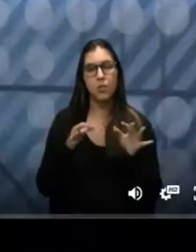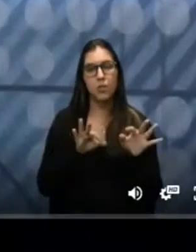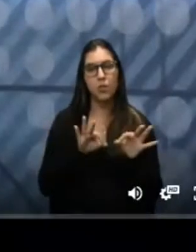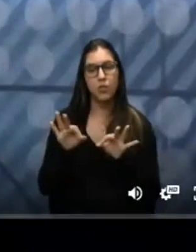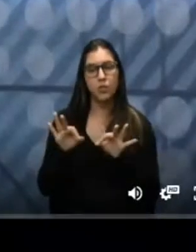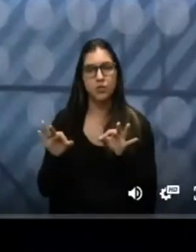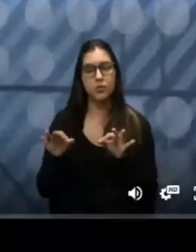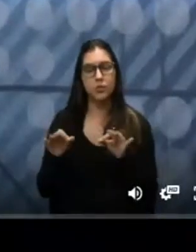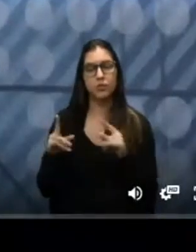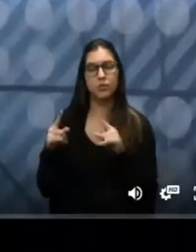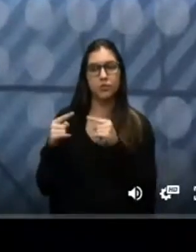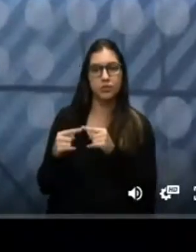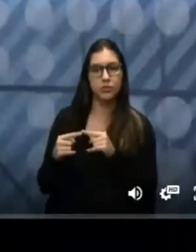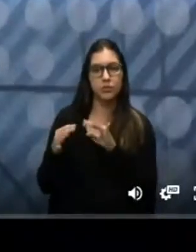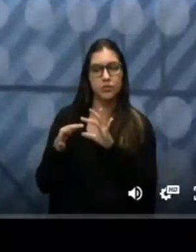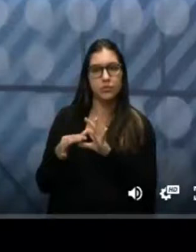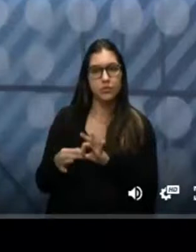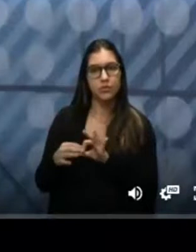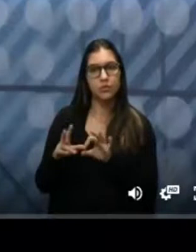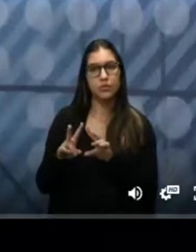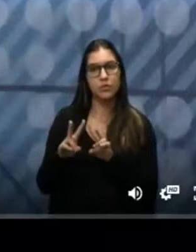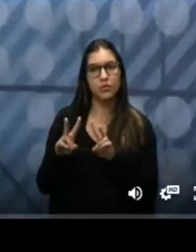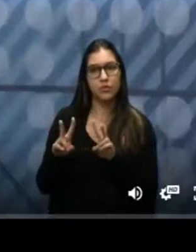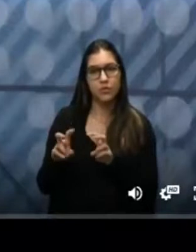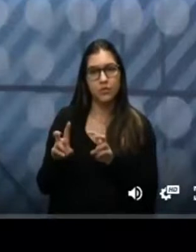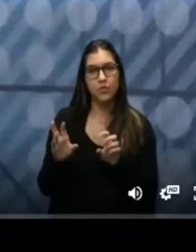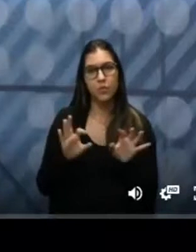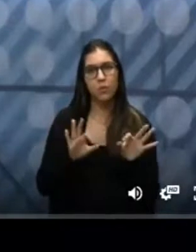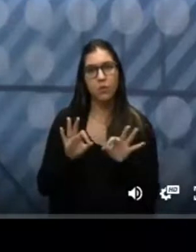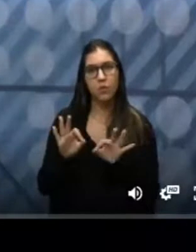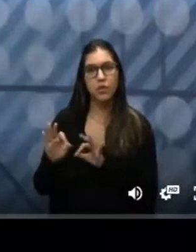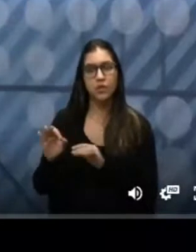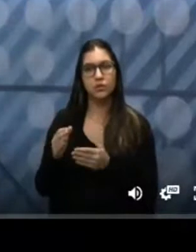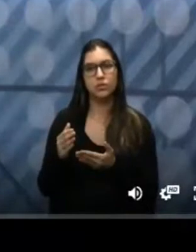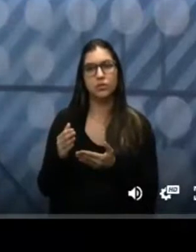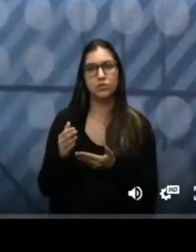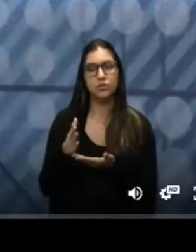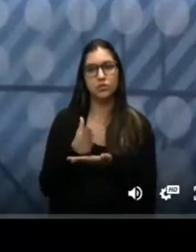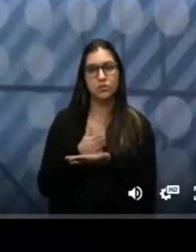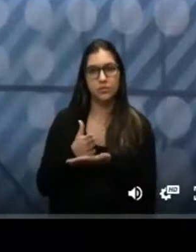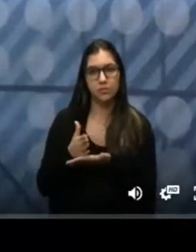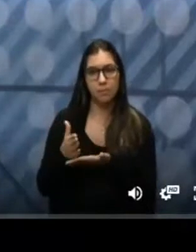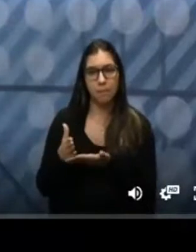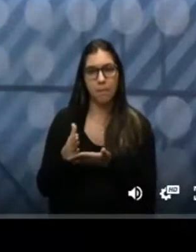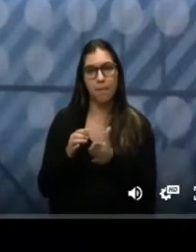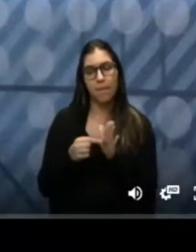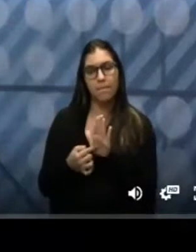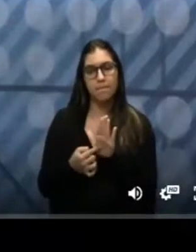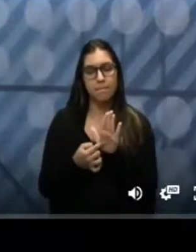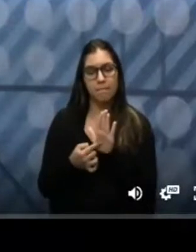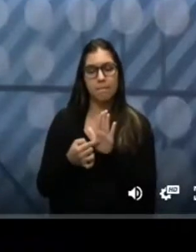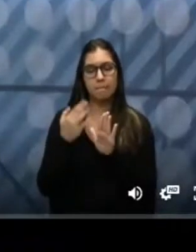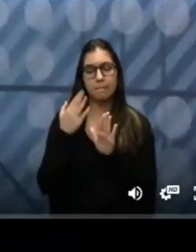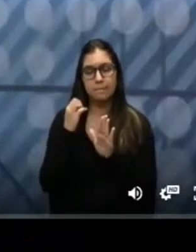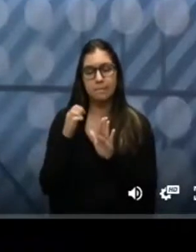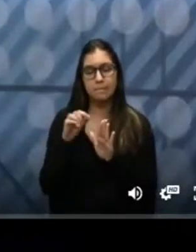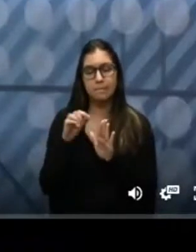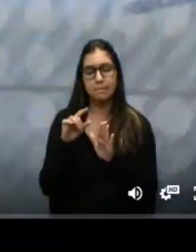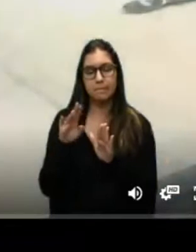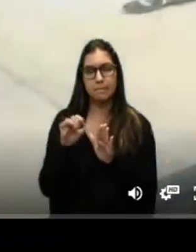que está relacionado com esse processo do preparo da... Olha que legal. Olha que legal,